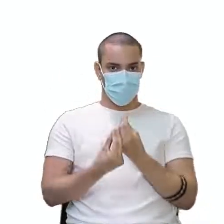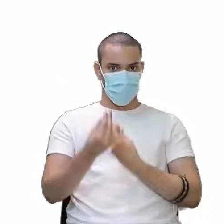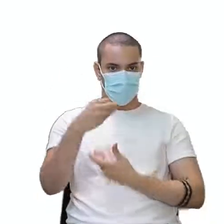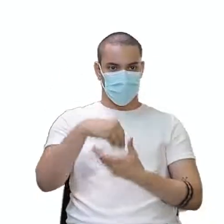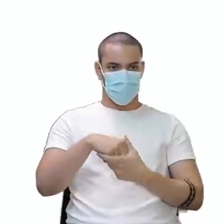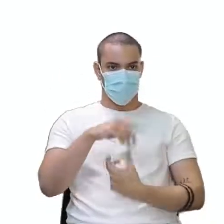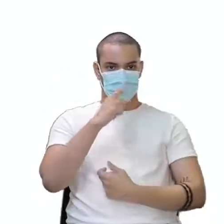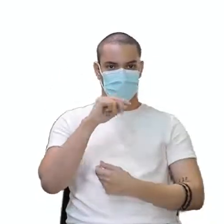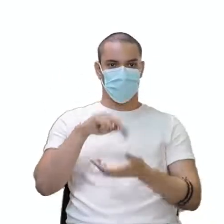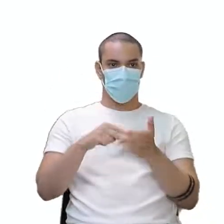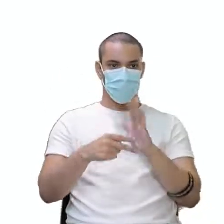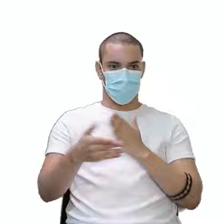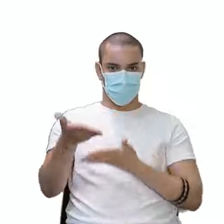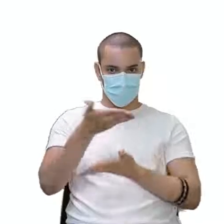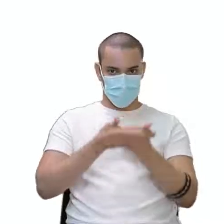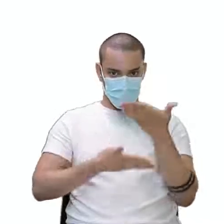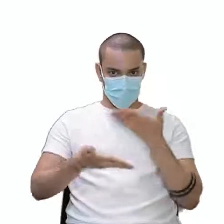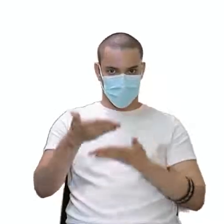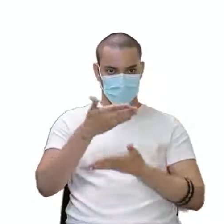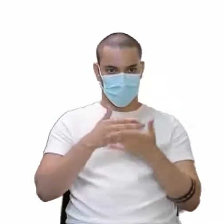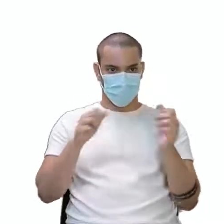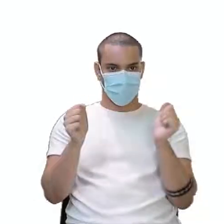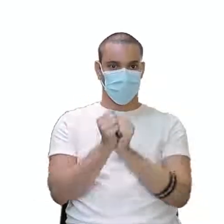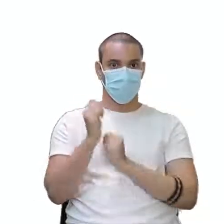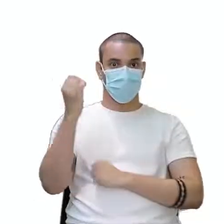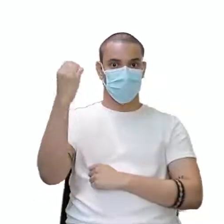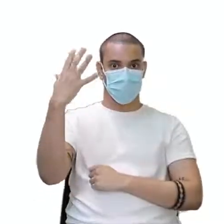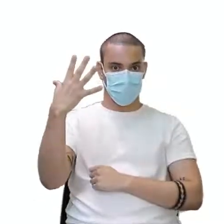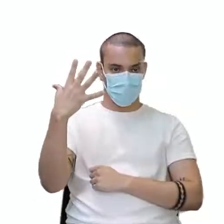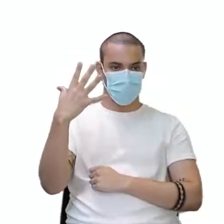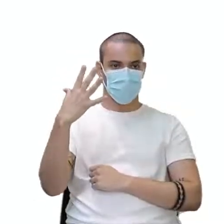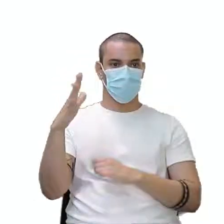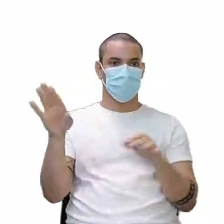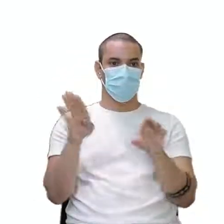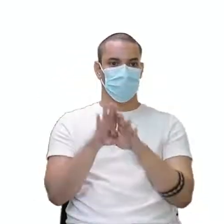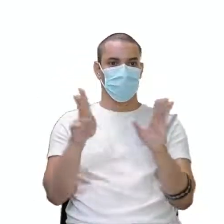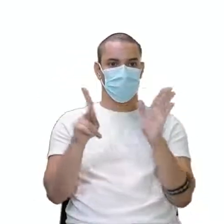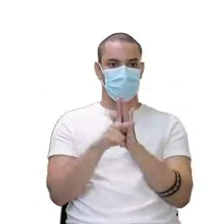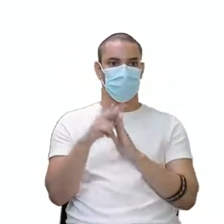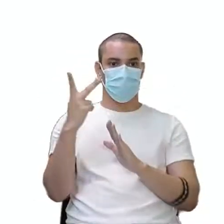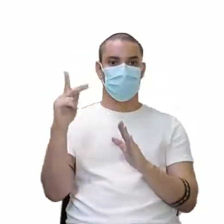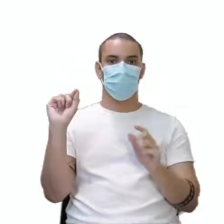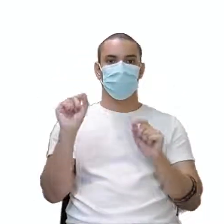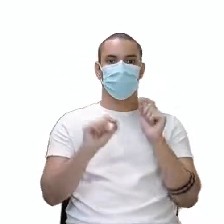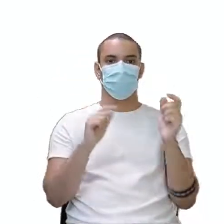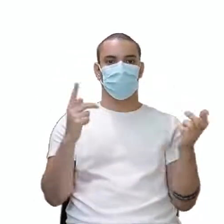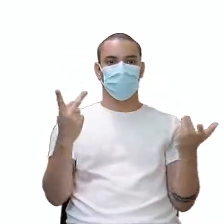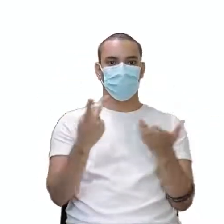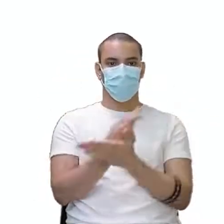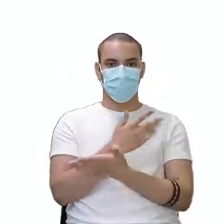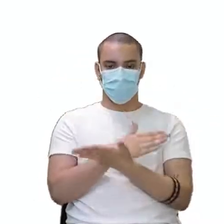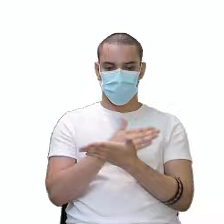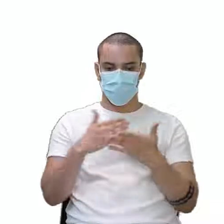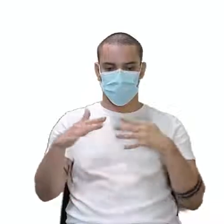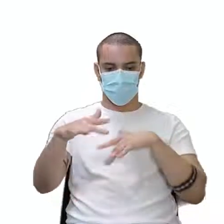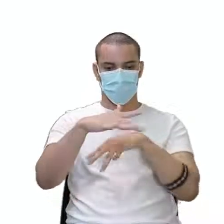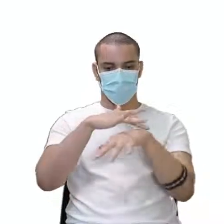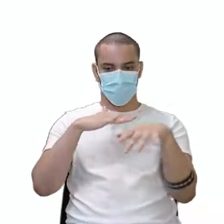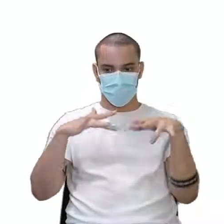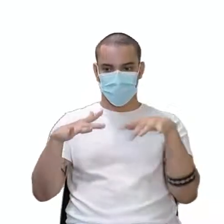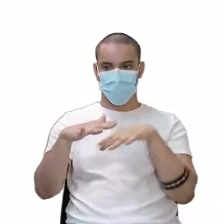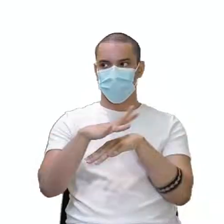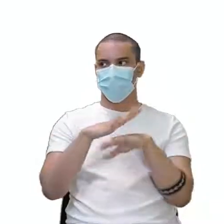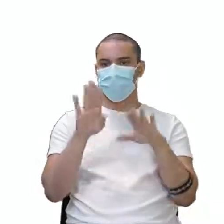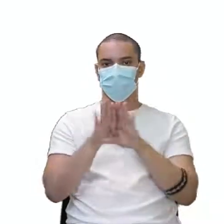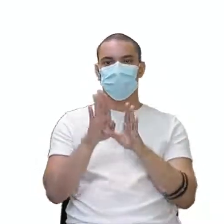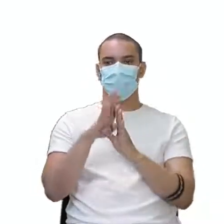estão interagindo com a energia luminosa que está incidida sobre elas. E aí elas começam a se movimentar e